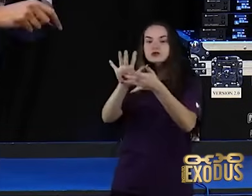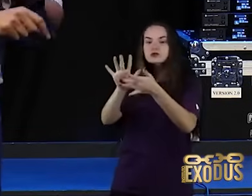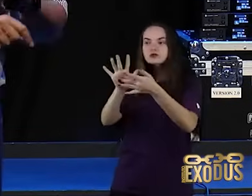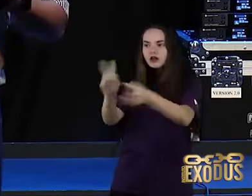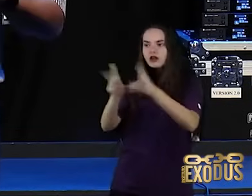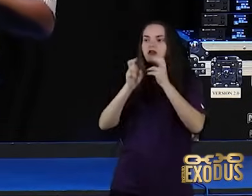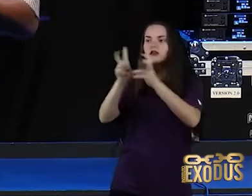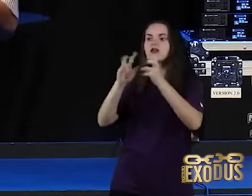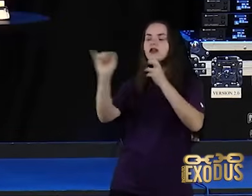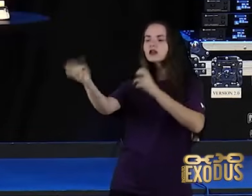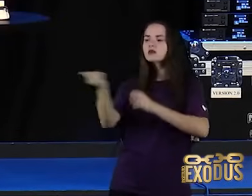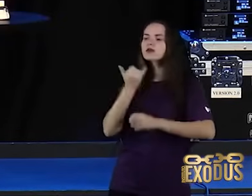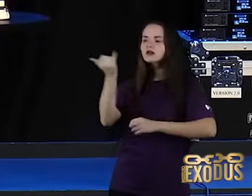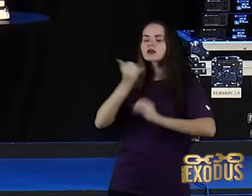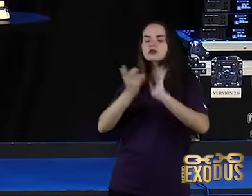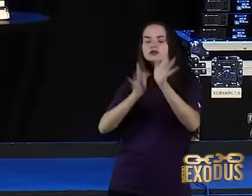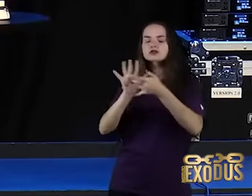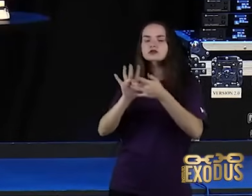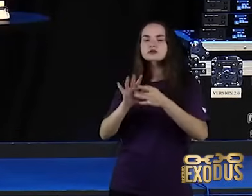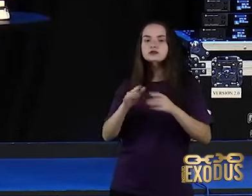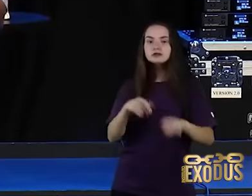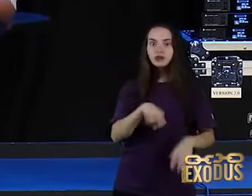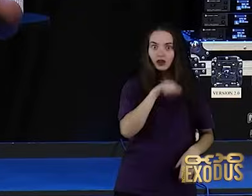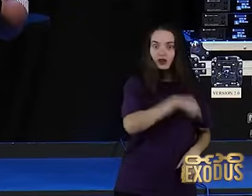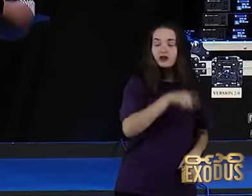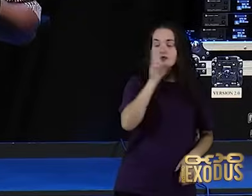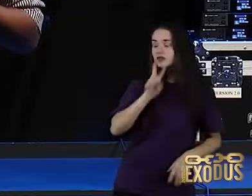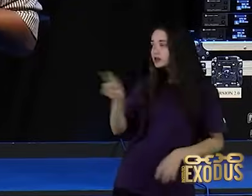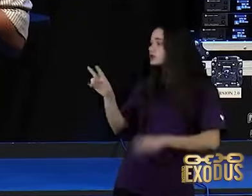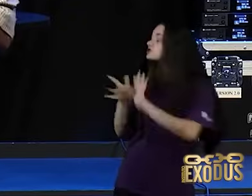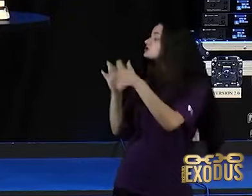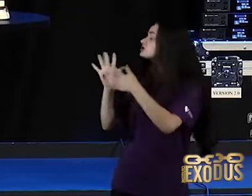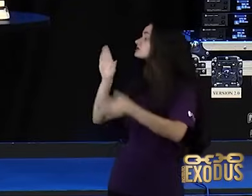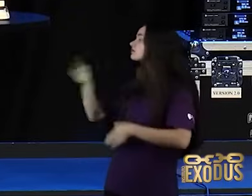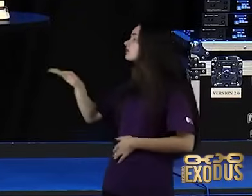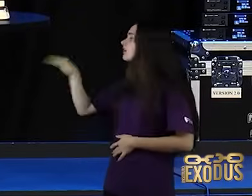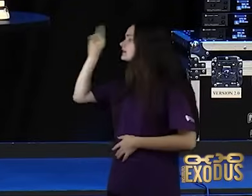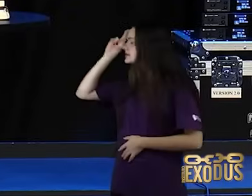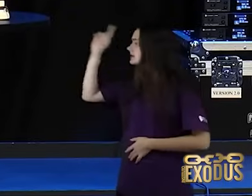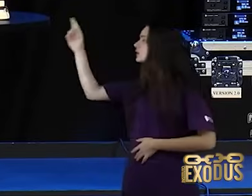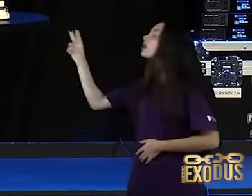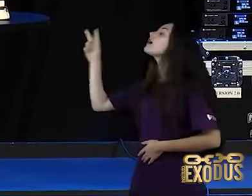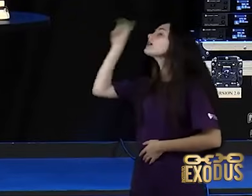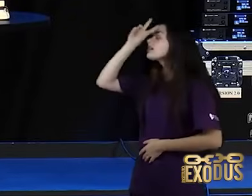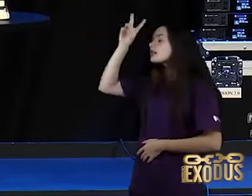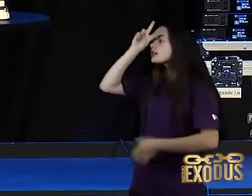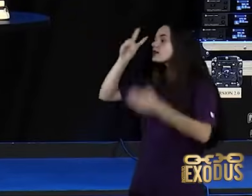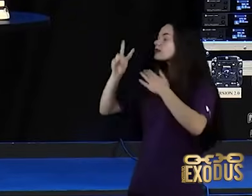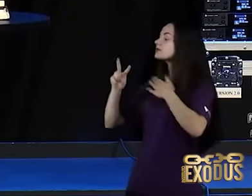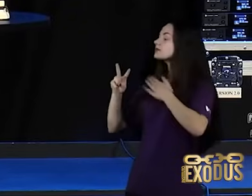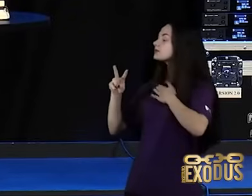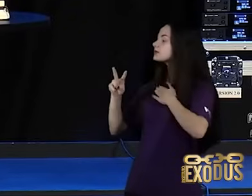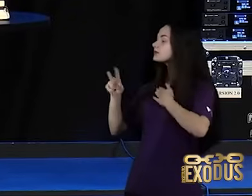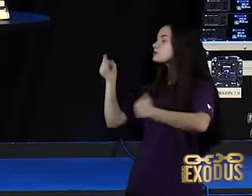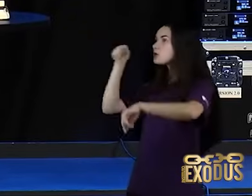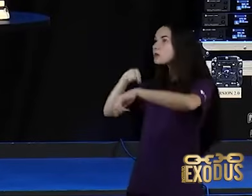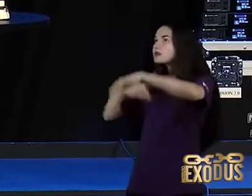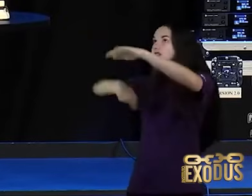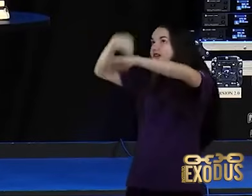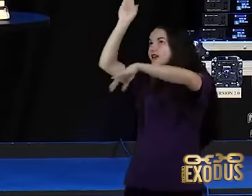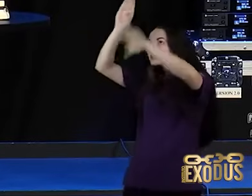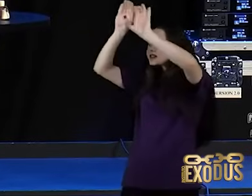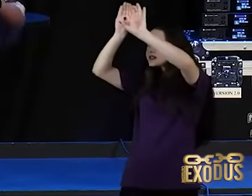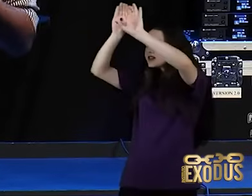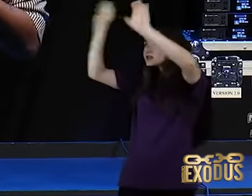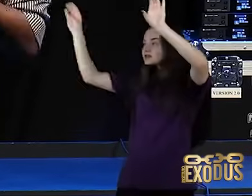Jesus e aí ele olha para Jesus e falou só tem um jeito para mim senhor lembra-te de mim quando entrares no teu rei afinal de